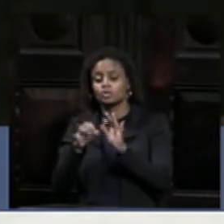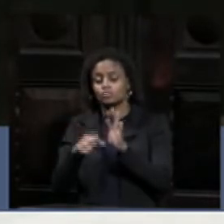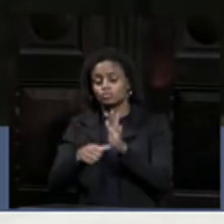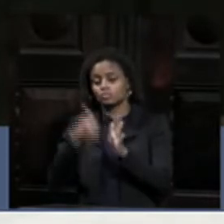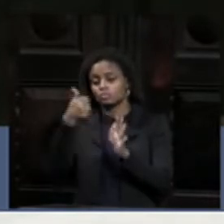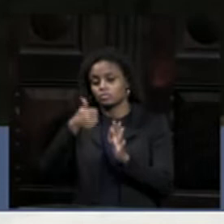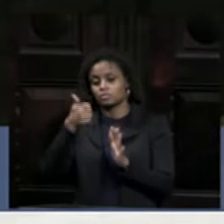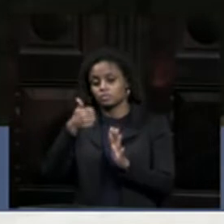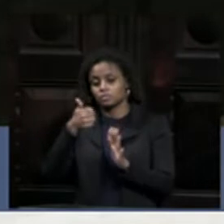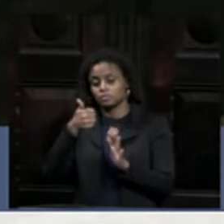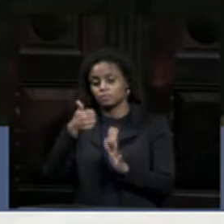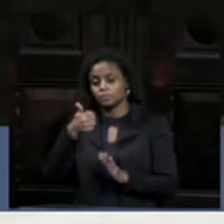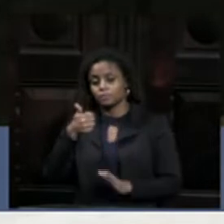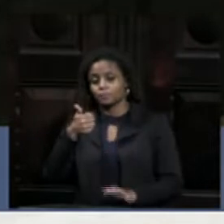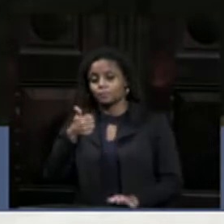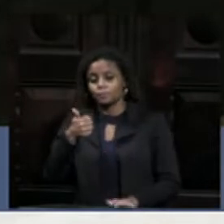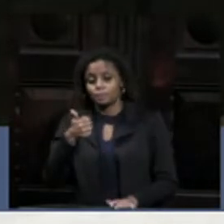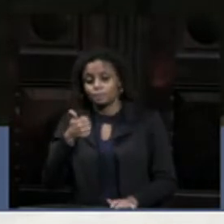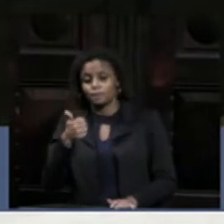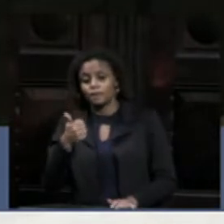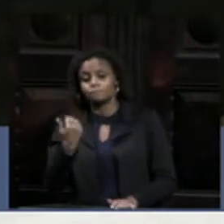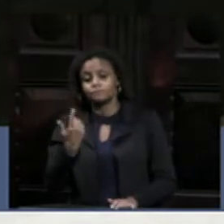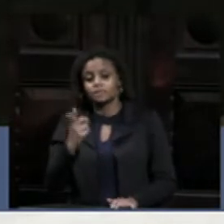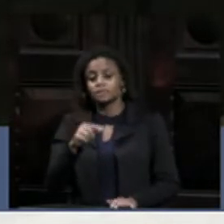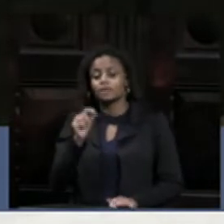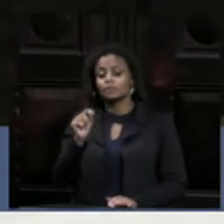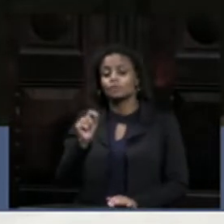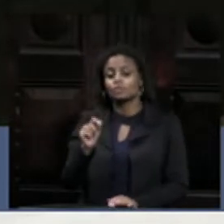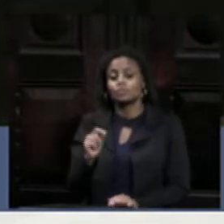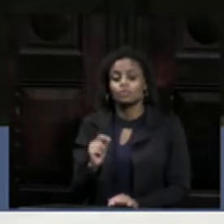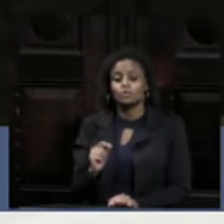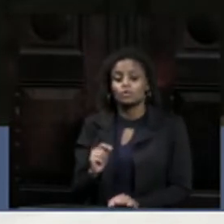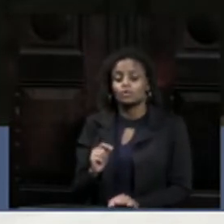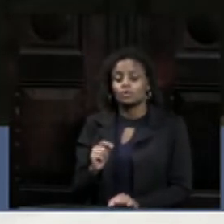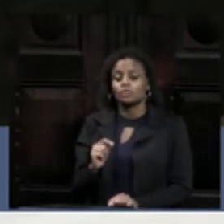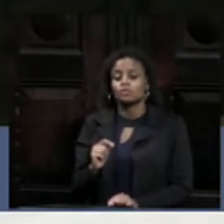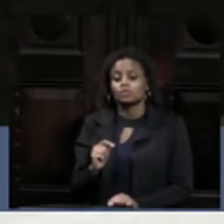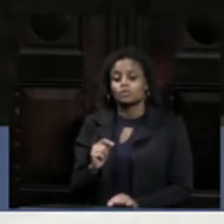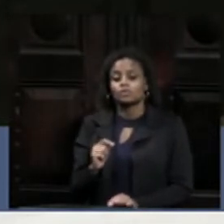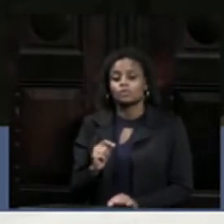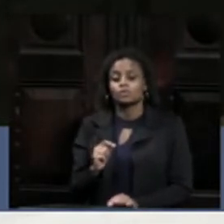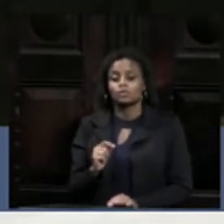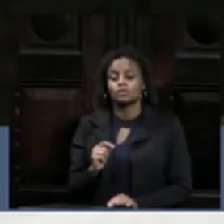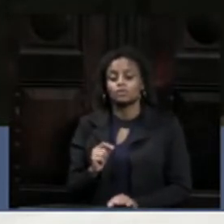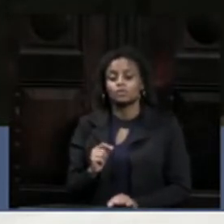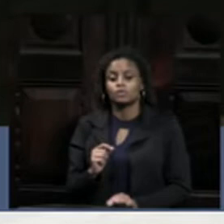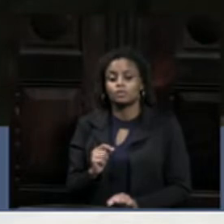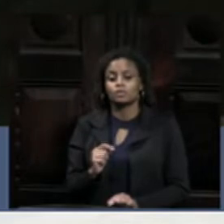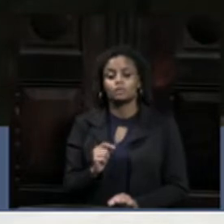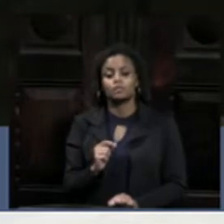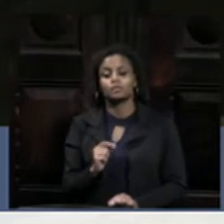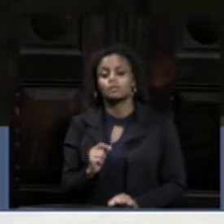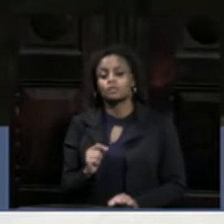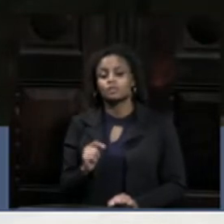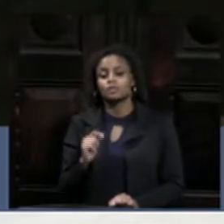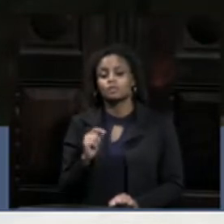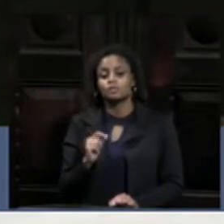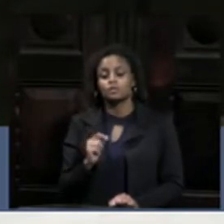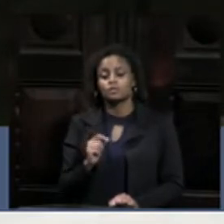acesso... ao transporte escolar para toda forma de oferta de